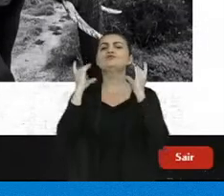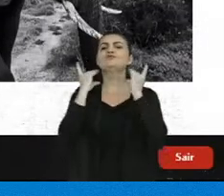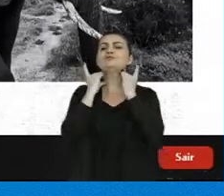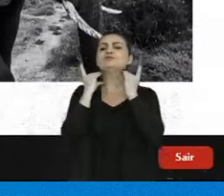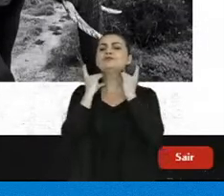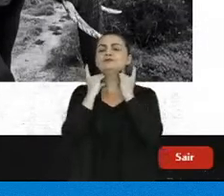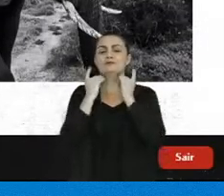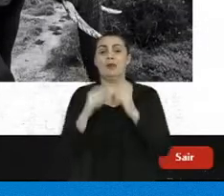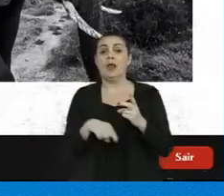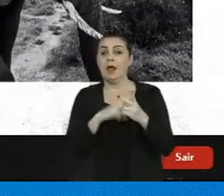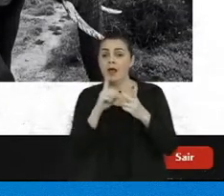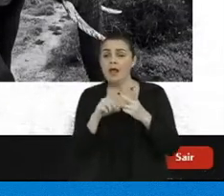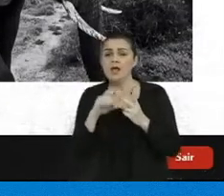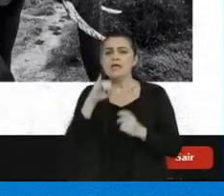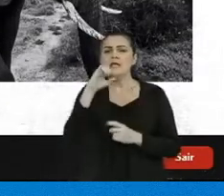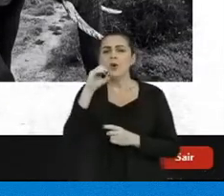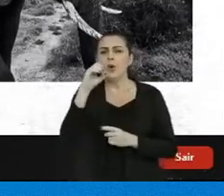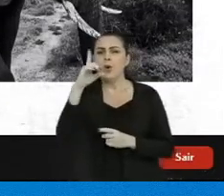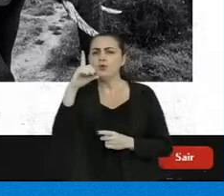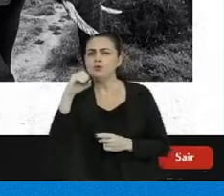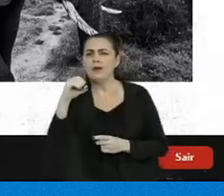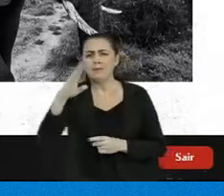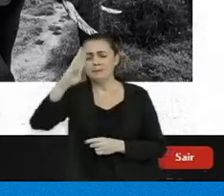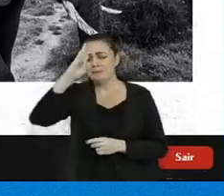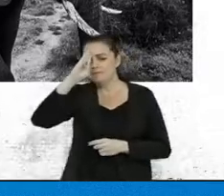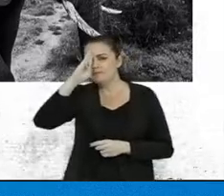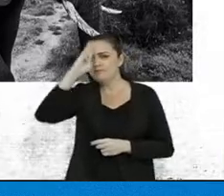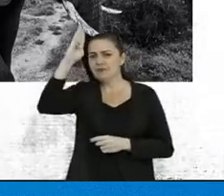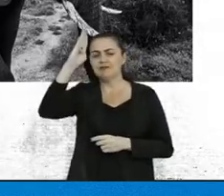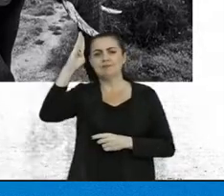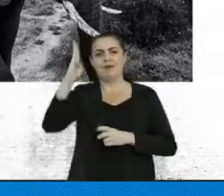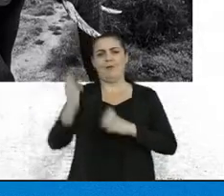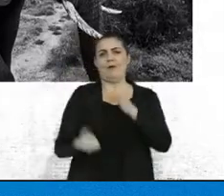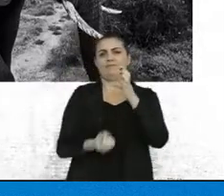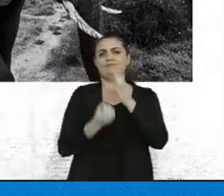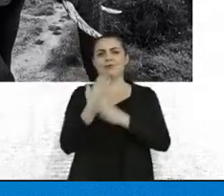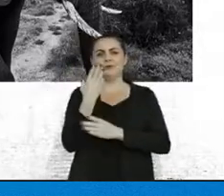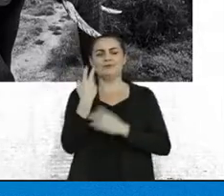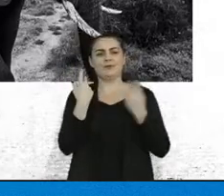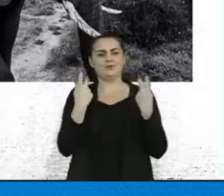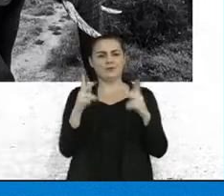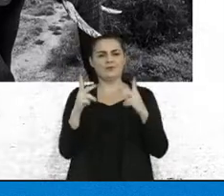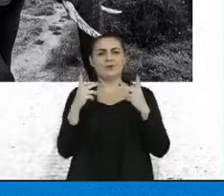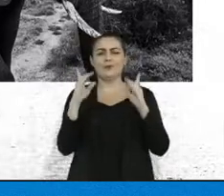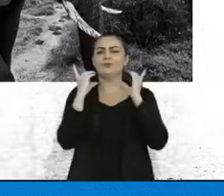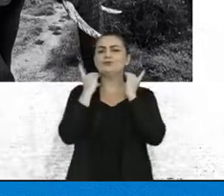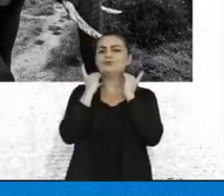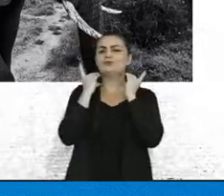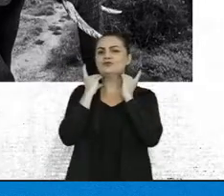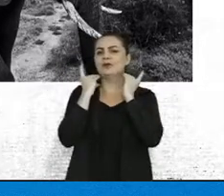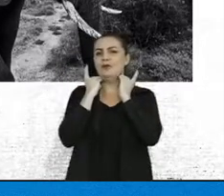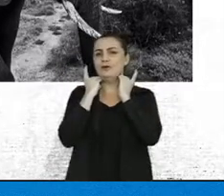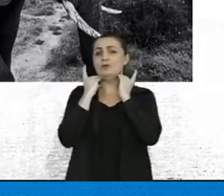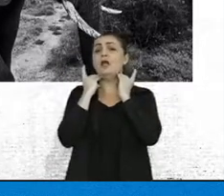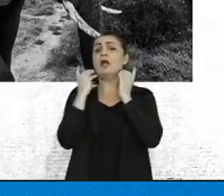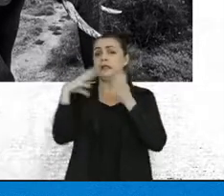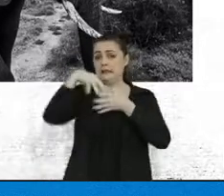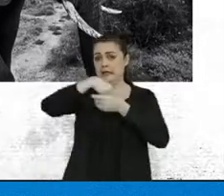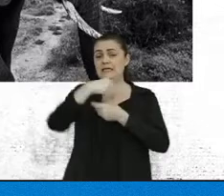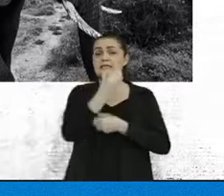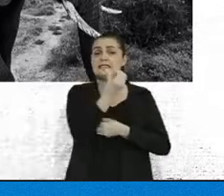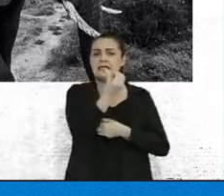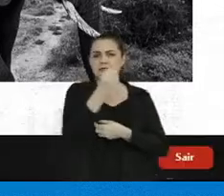para a produção dos hormônios de tireoide. Nossos hormônios de tireoide contêm 60% de iodo. Agora, como eu disse para